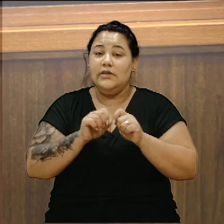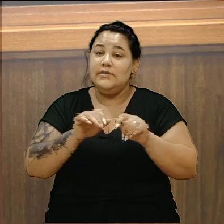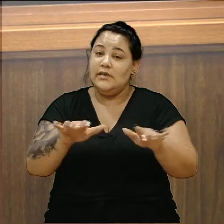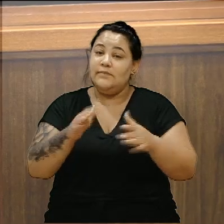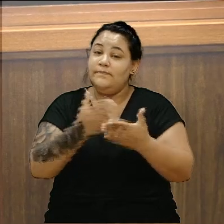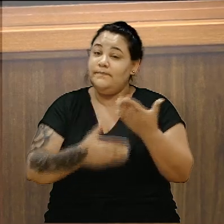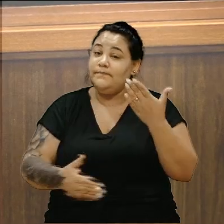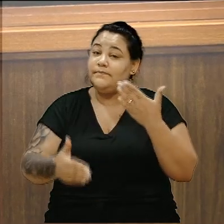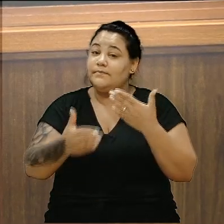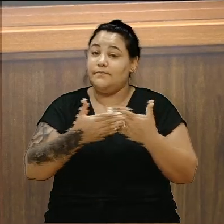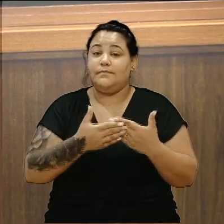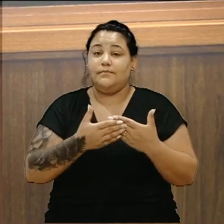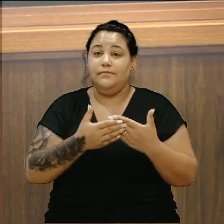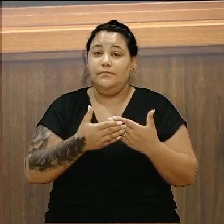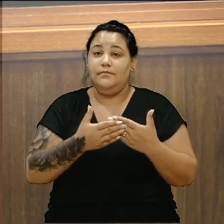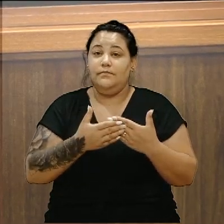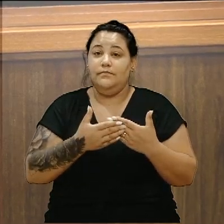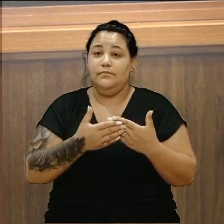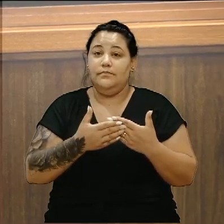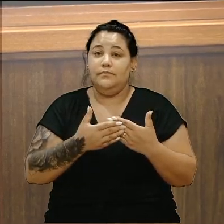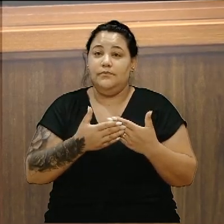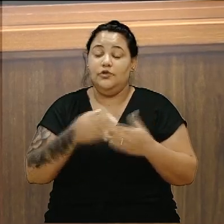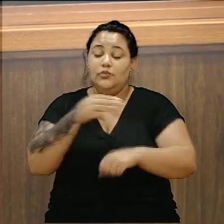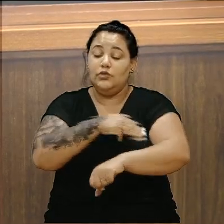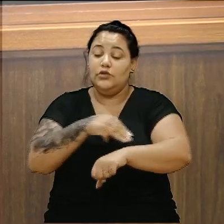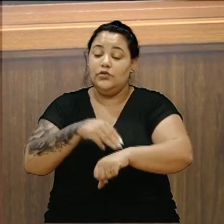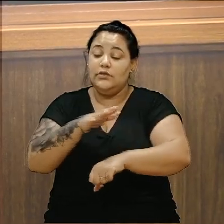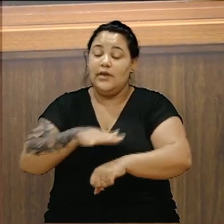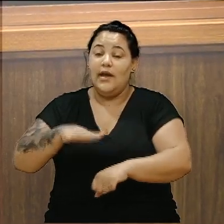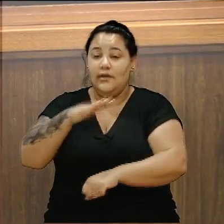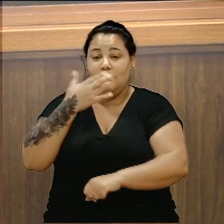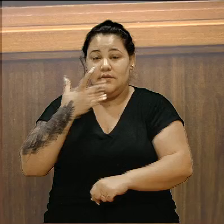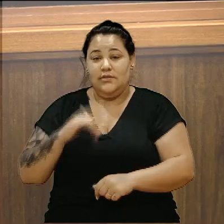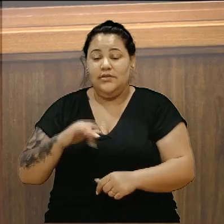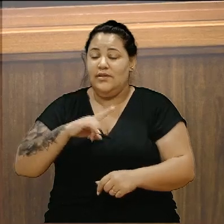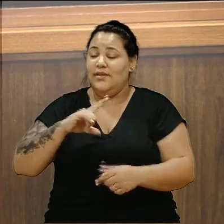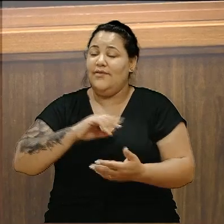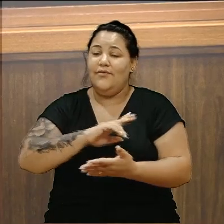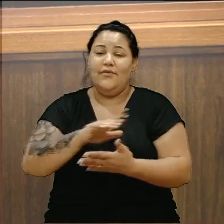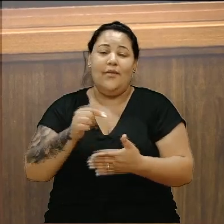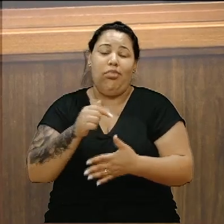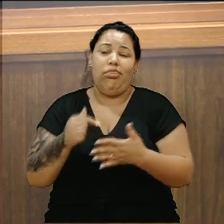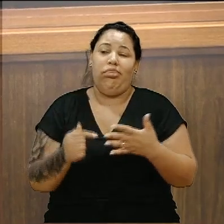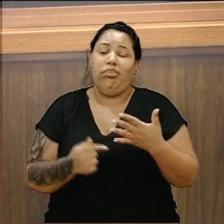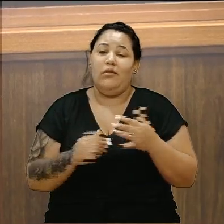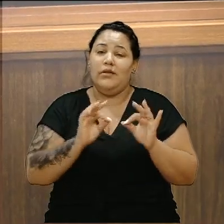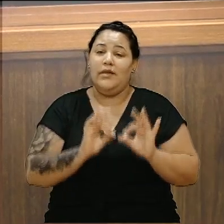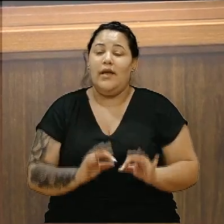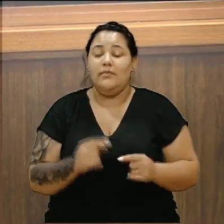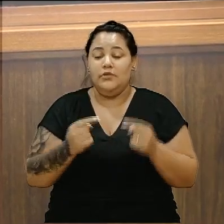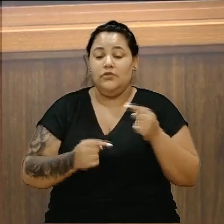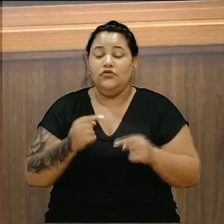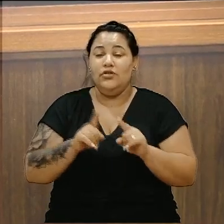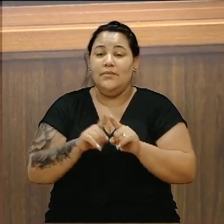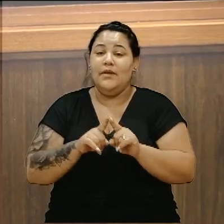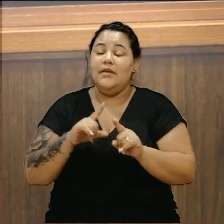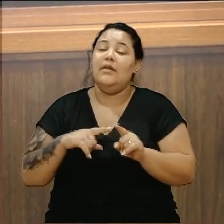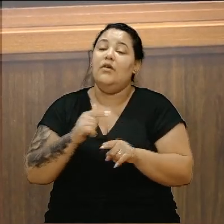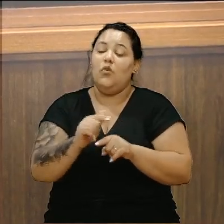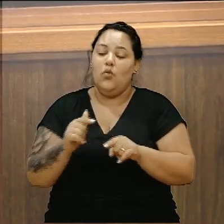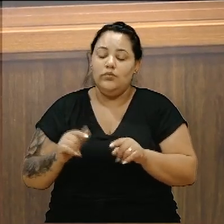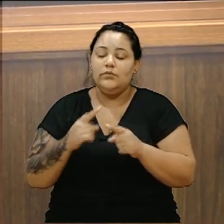conquista para a educação infantil. Então, é uma série de questões, nós teríamos várias outras, porque essas foram apresentadas